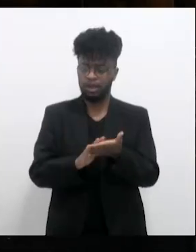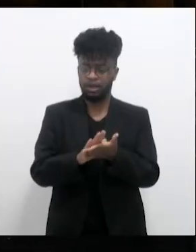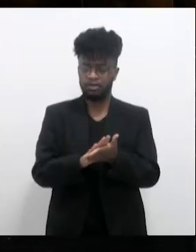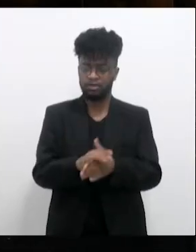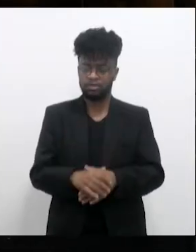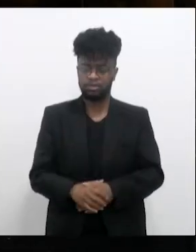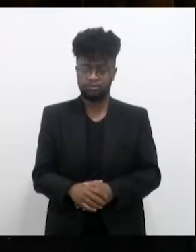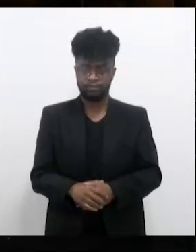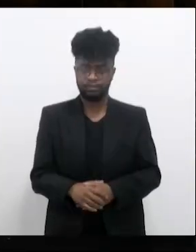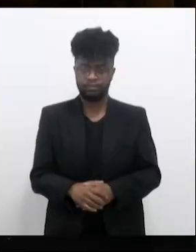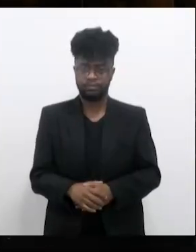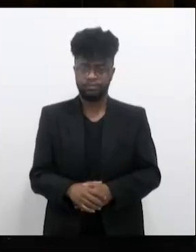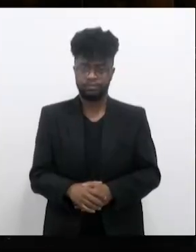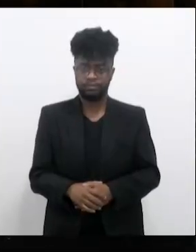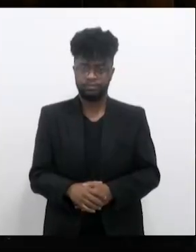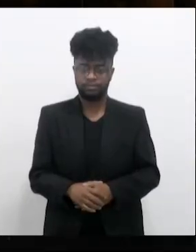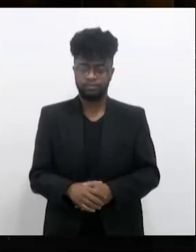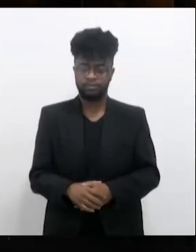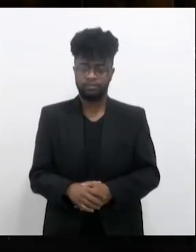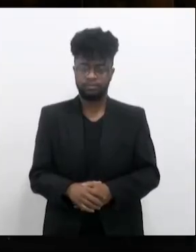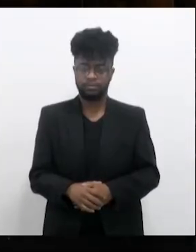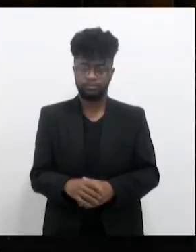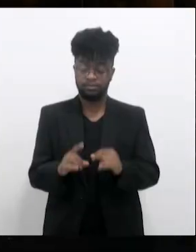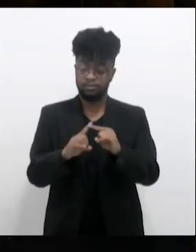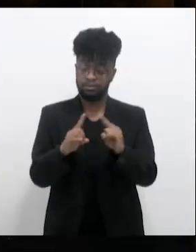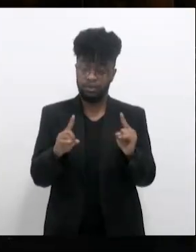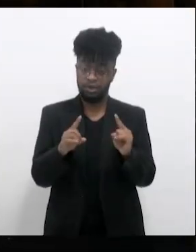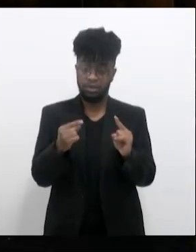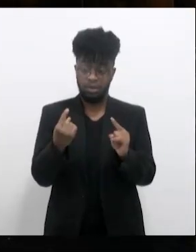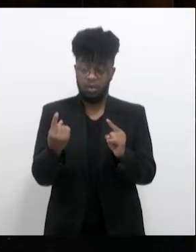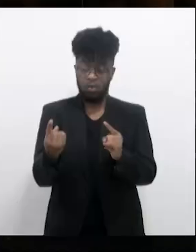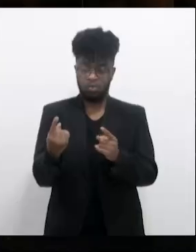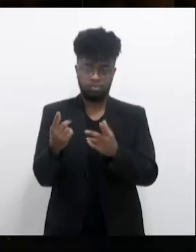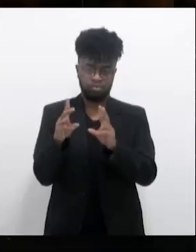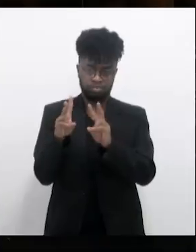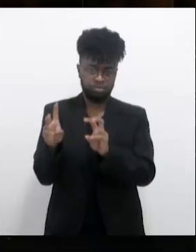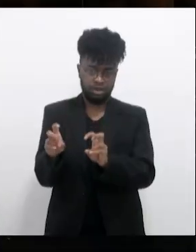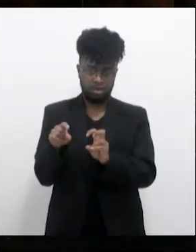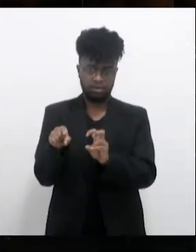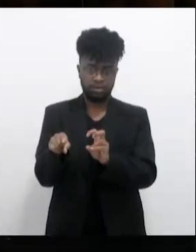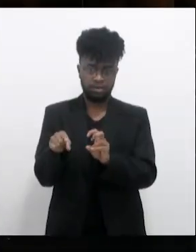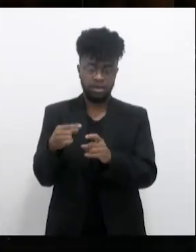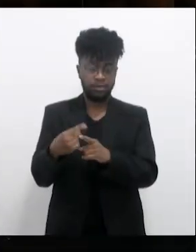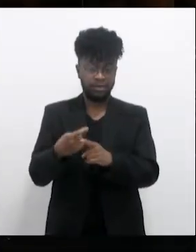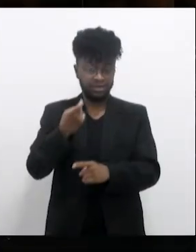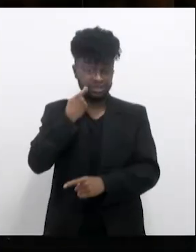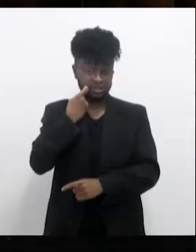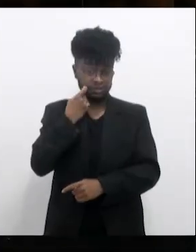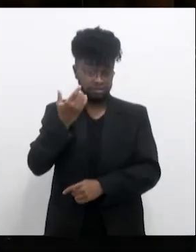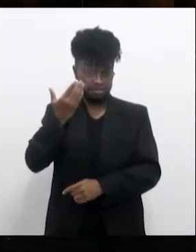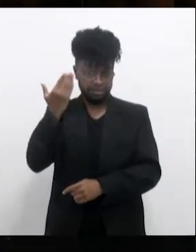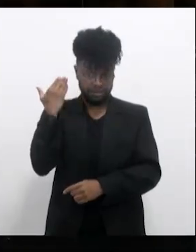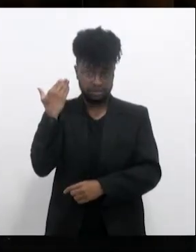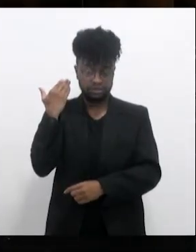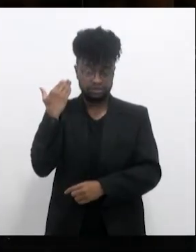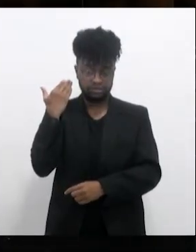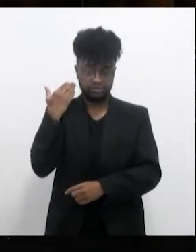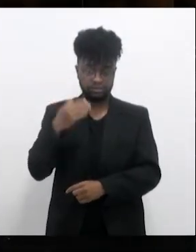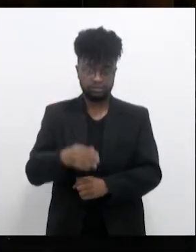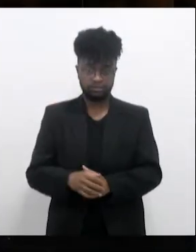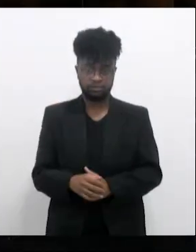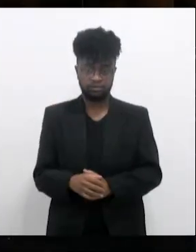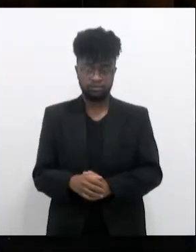providências devidas. Mas isso é um caso. Na sexta-feira passada, deputado